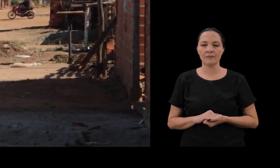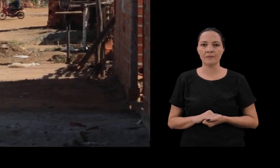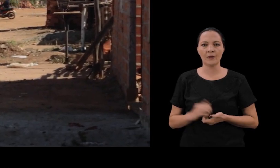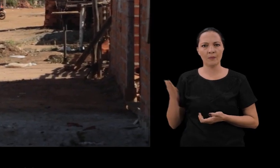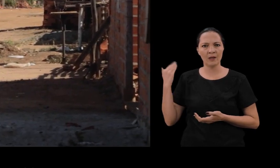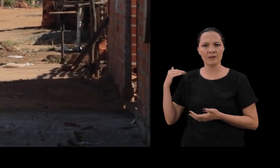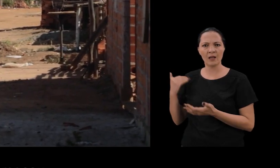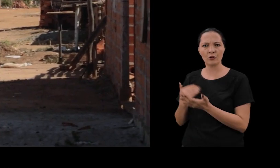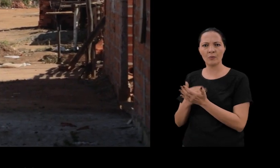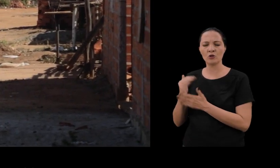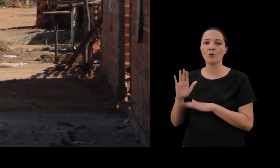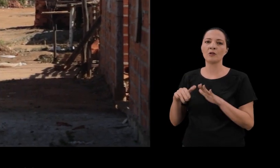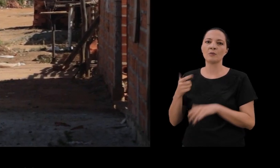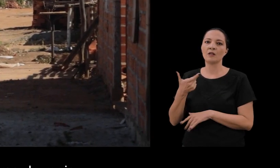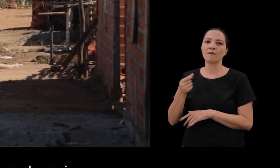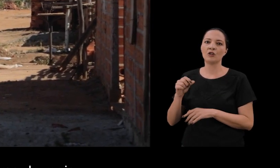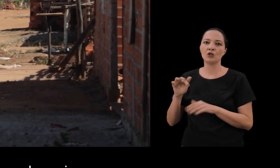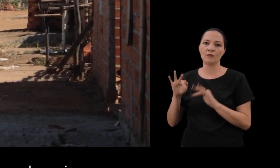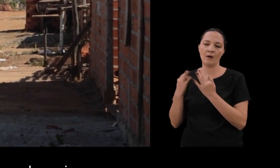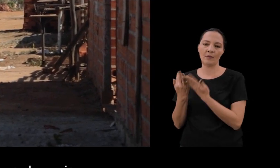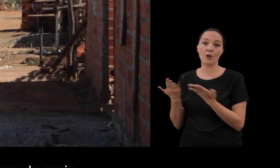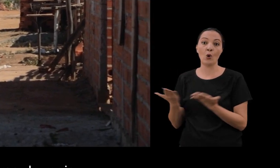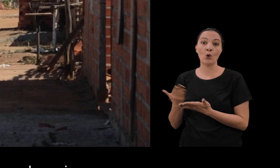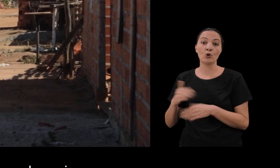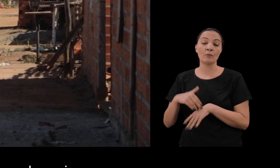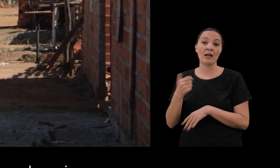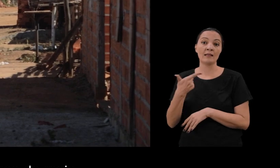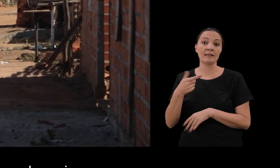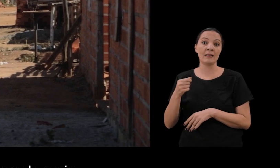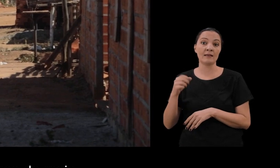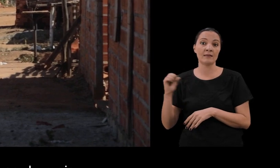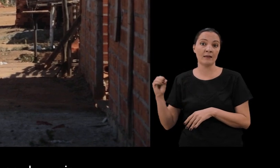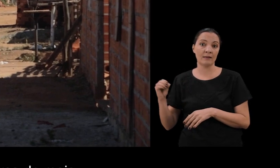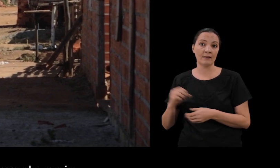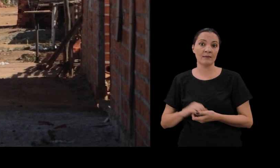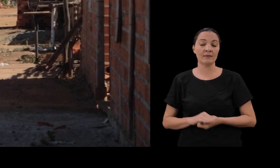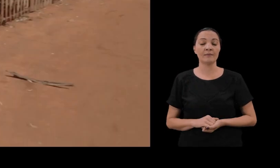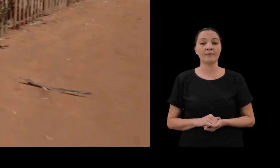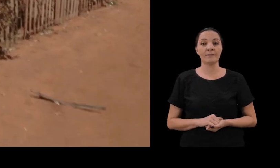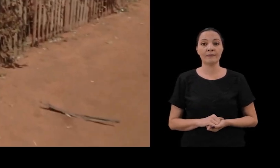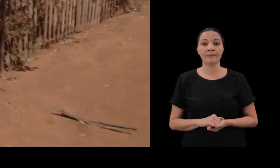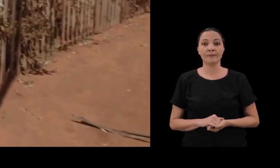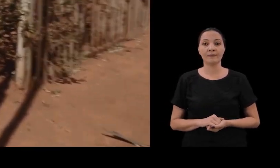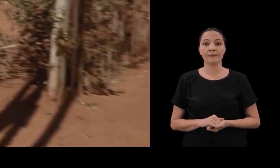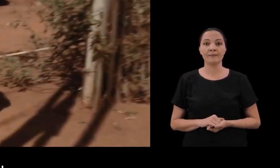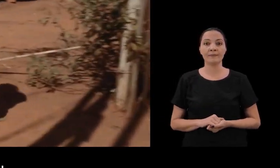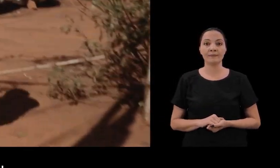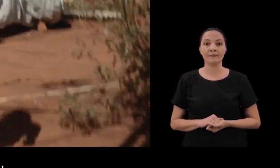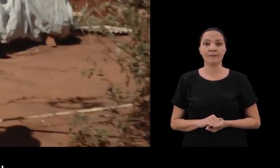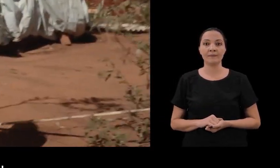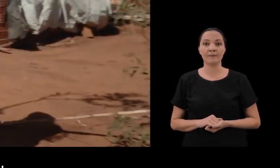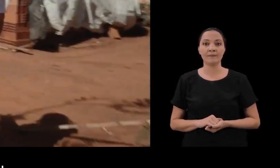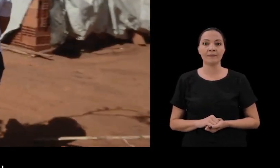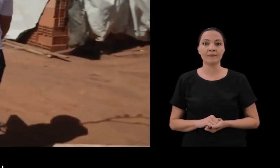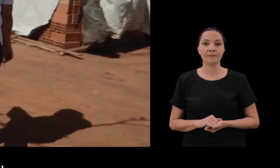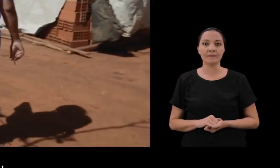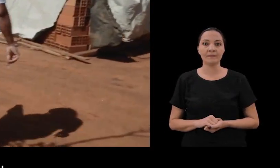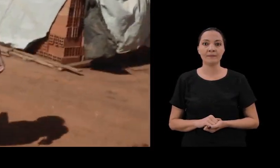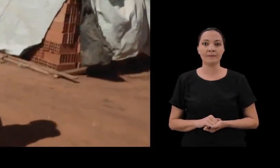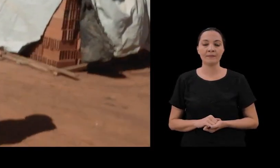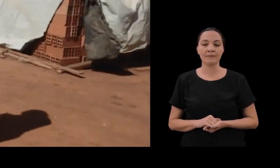Quando começou, era cerca de 20 famílias. Hoje a gente está com cerca de mais de 700 famílias. Bom dia,